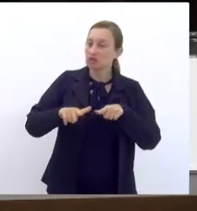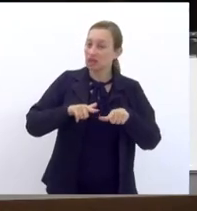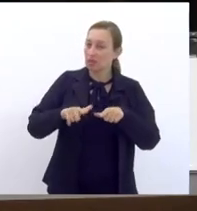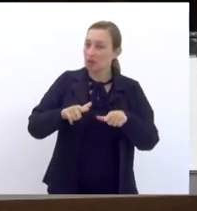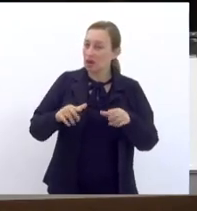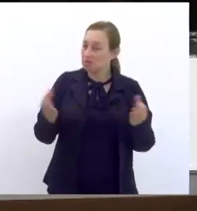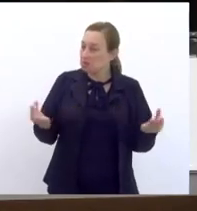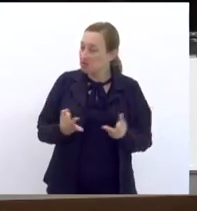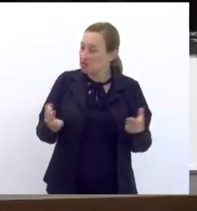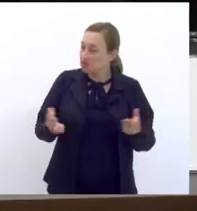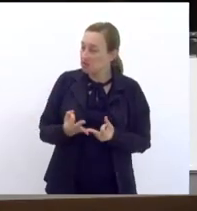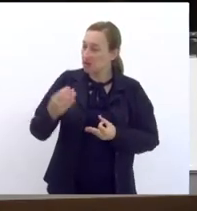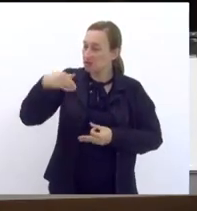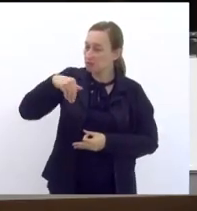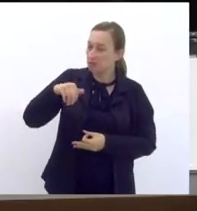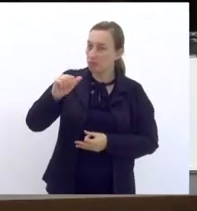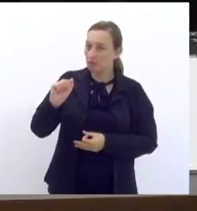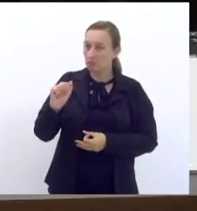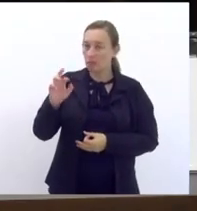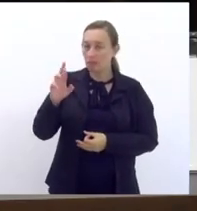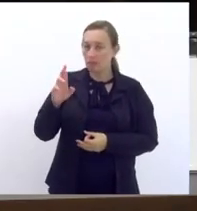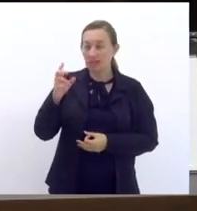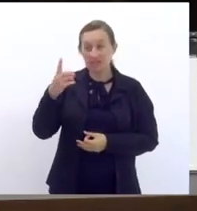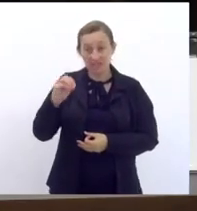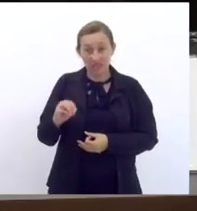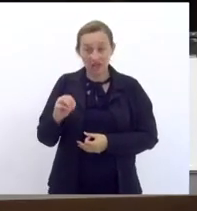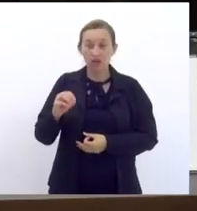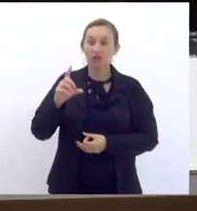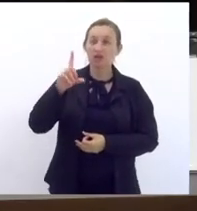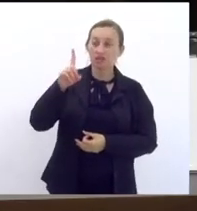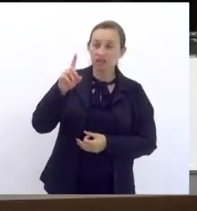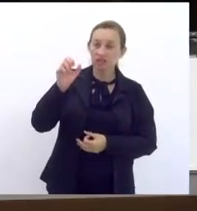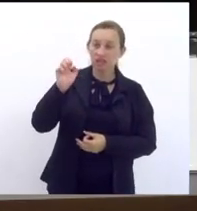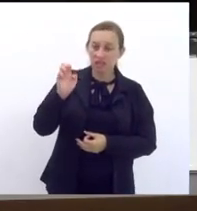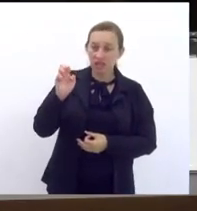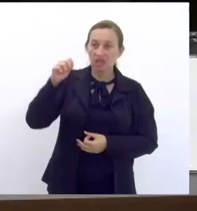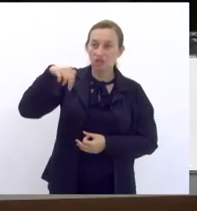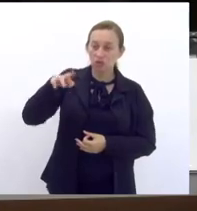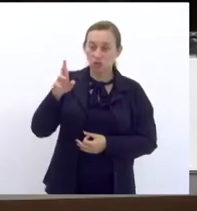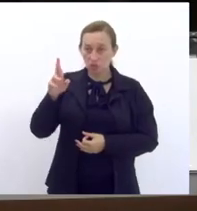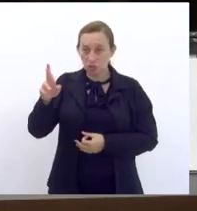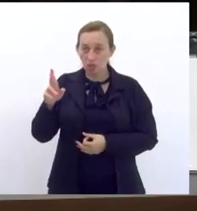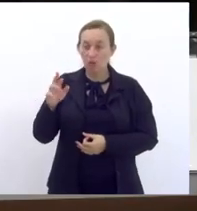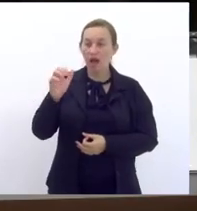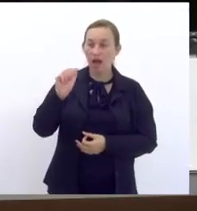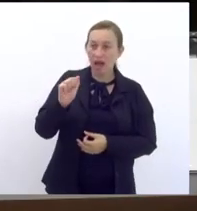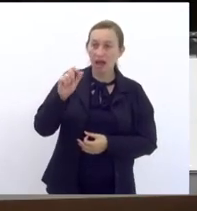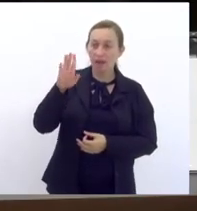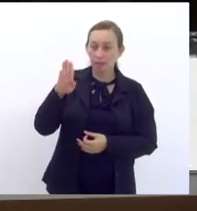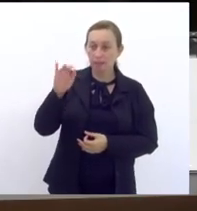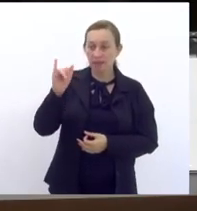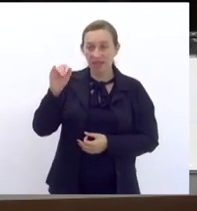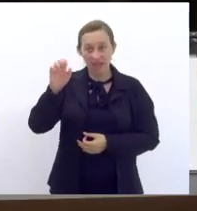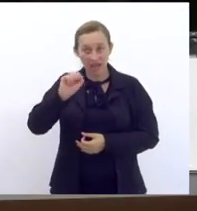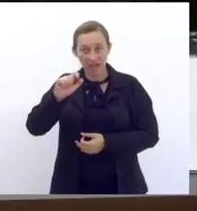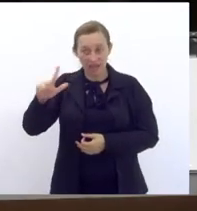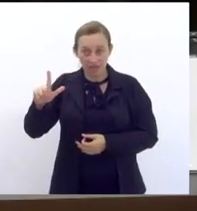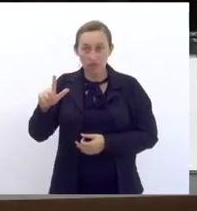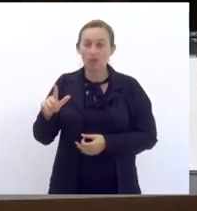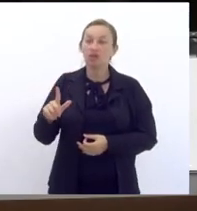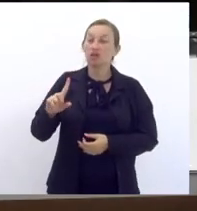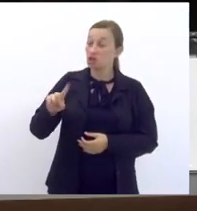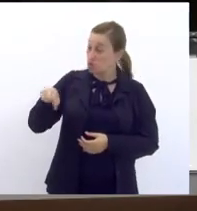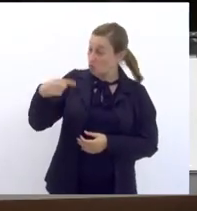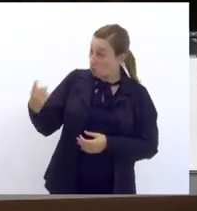com o Marcelo tem do denor do novinha da Abigail de e de outros de fazer a gestão da sua e para dar certo